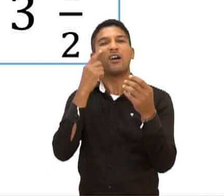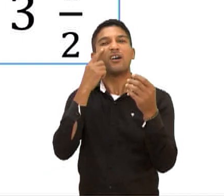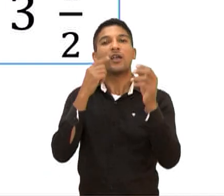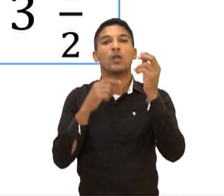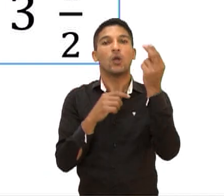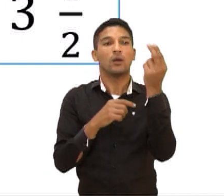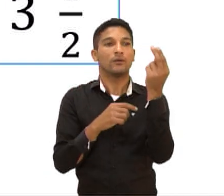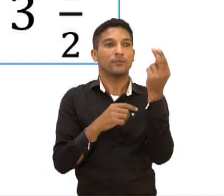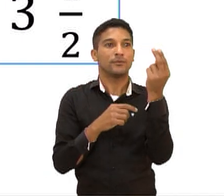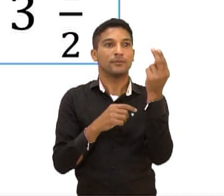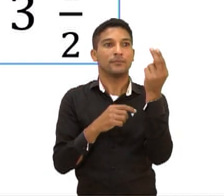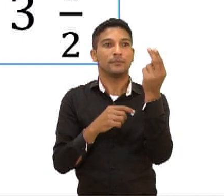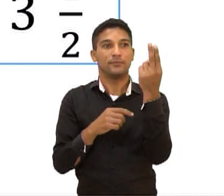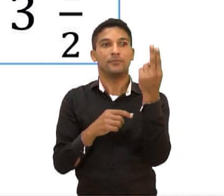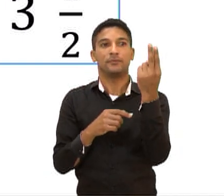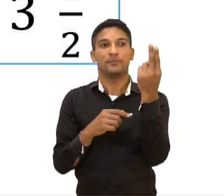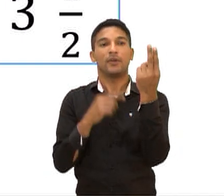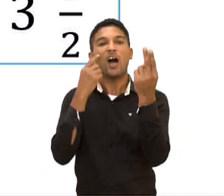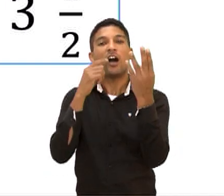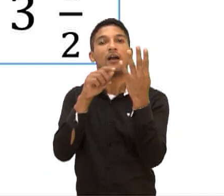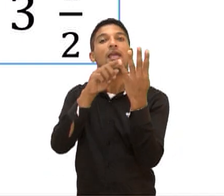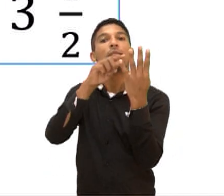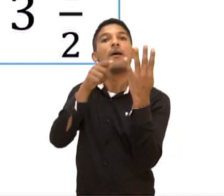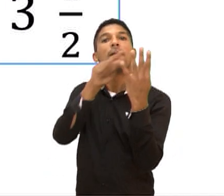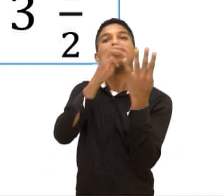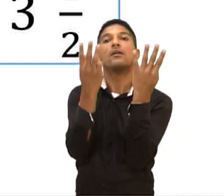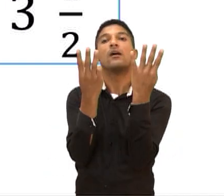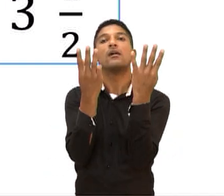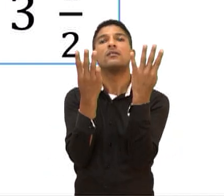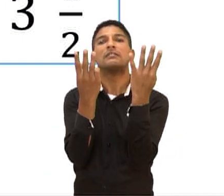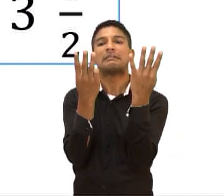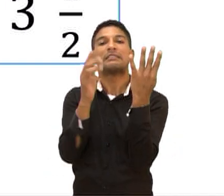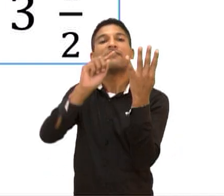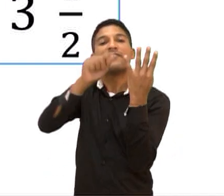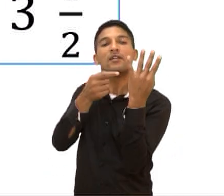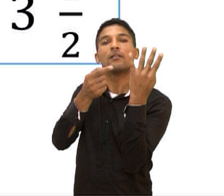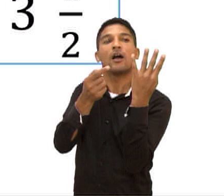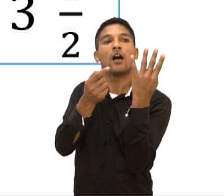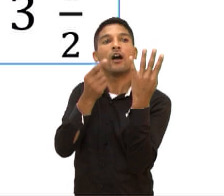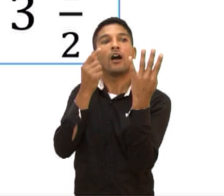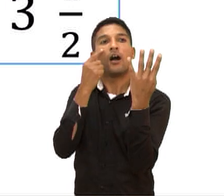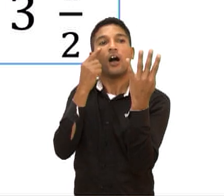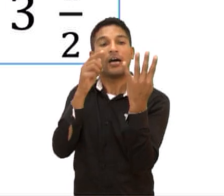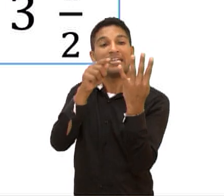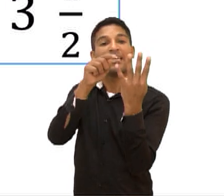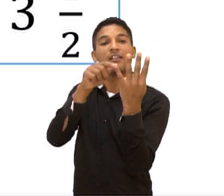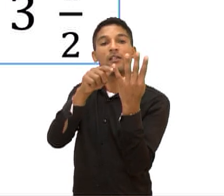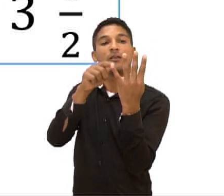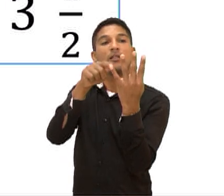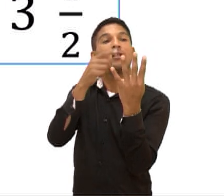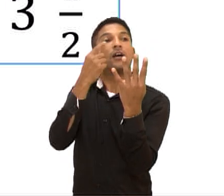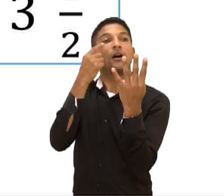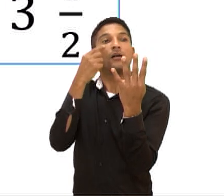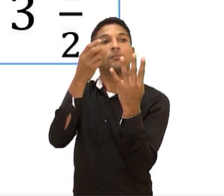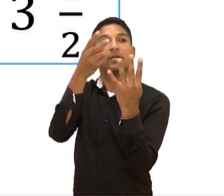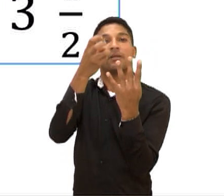quê? 5 décimos. O 3 antes da vírgula e o 5 depois. 3 inteiros e 5 décimos. Percebam que aqui eu tenho a parte